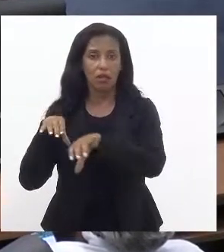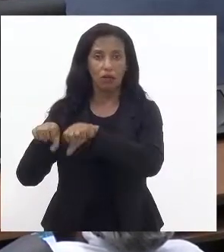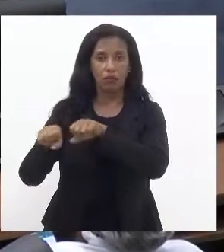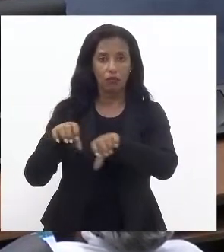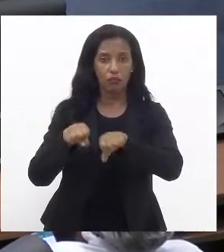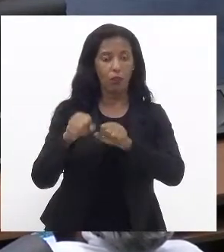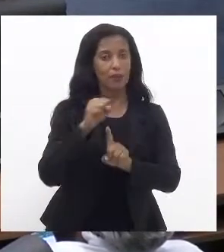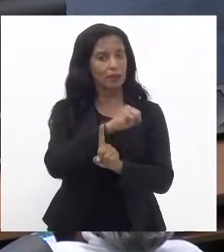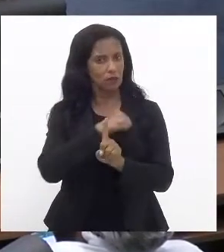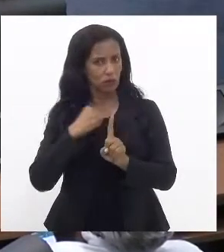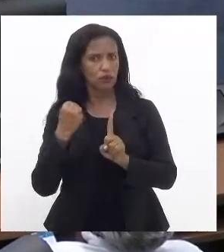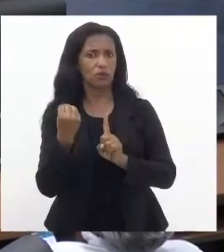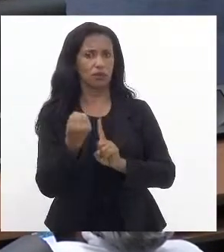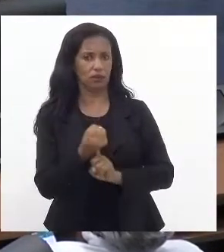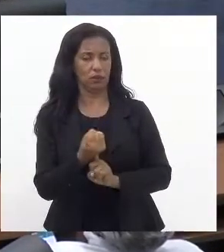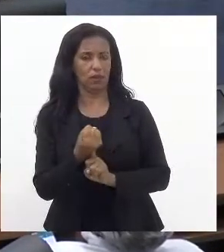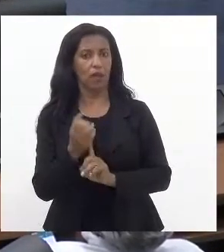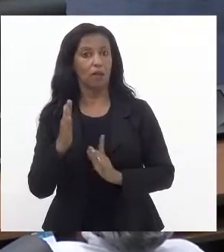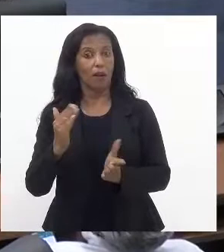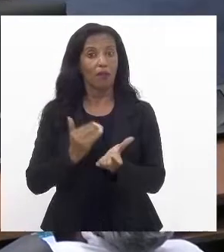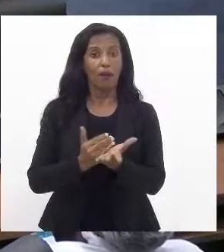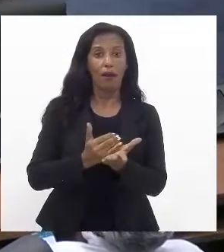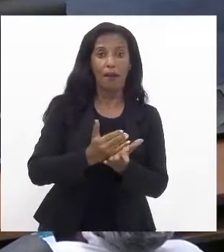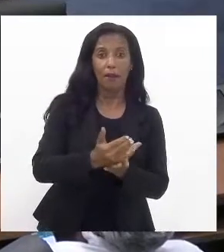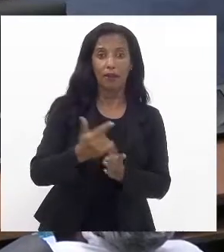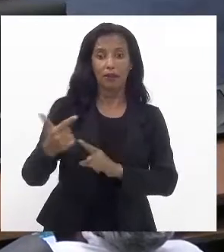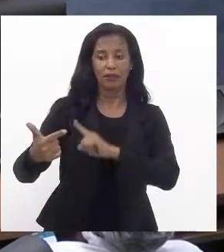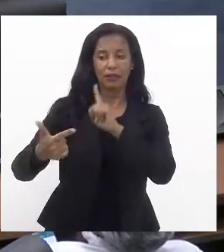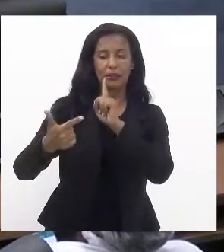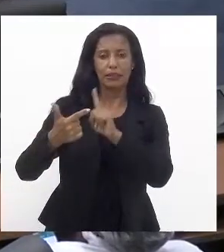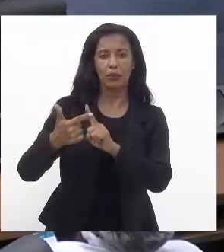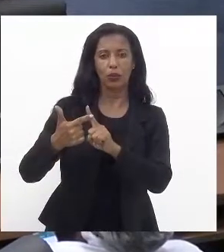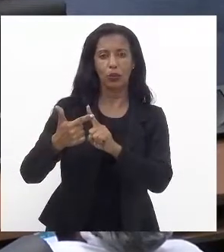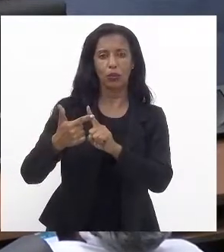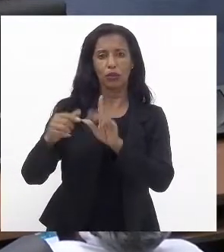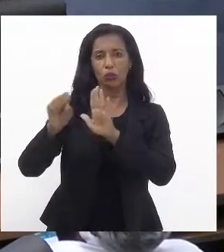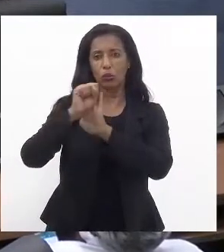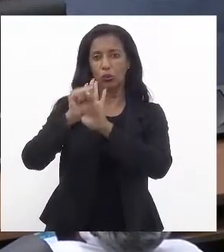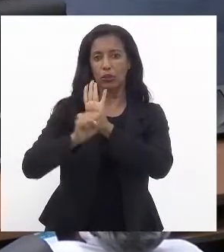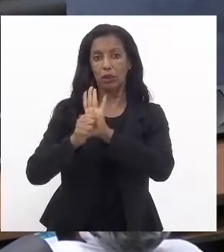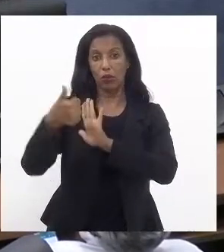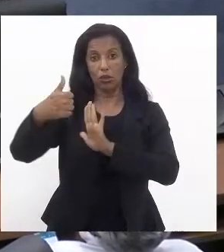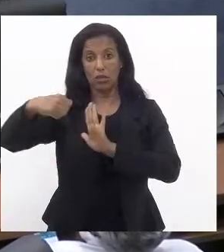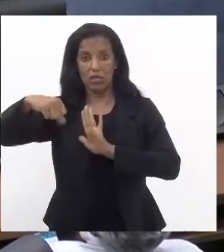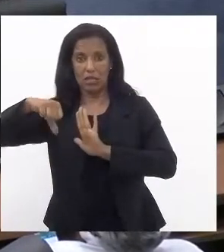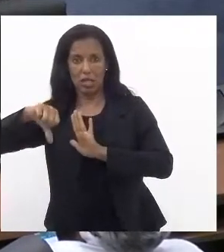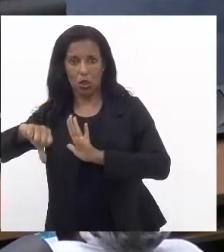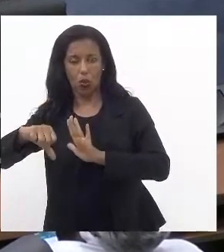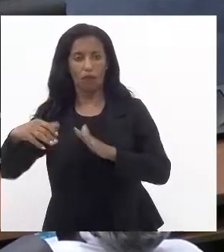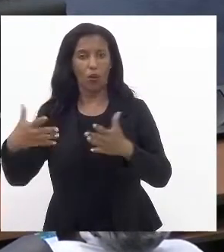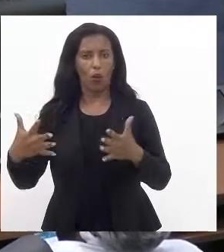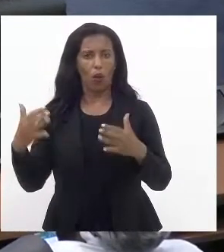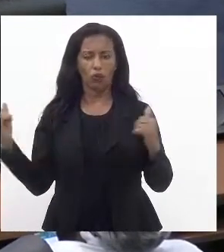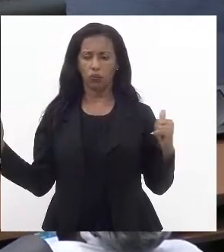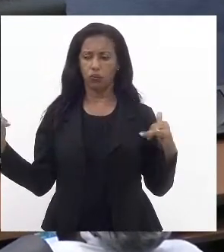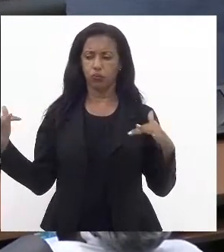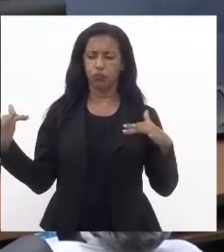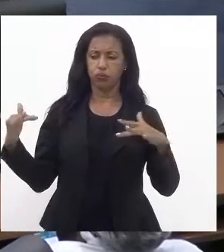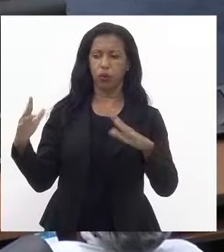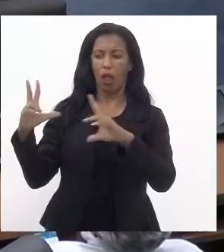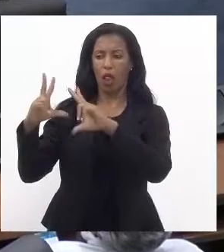sua sociedade. Mas foi a partir da segunda metade do século XIX, quando o fluxo de sírios